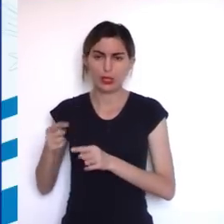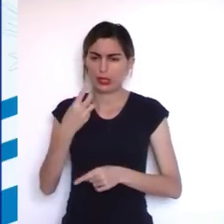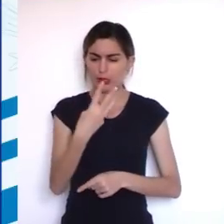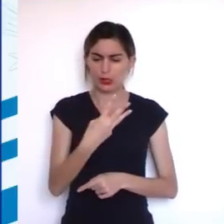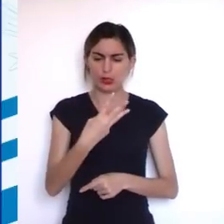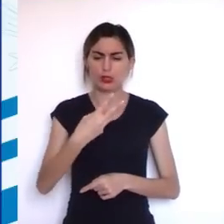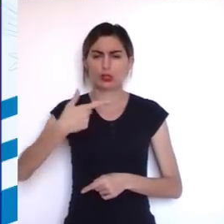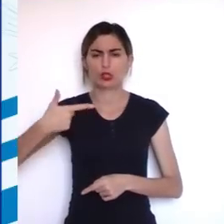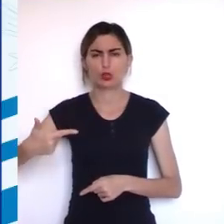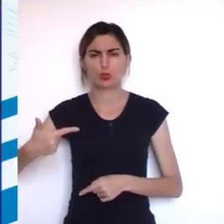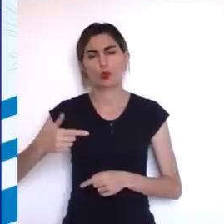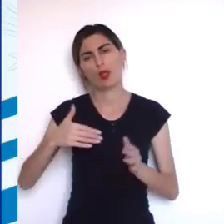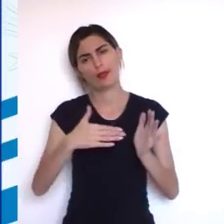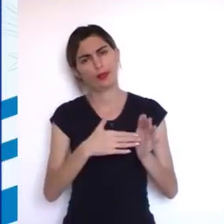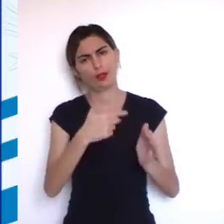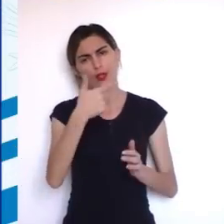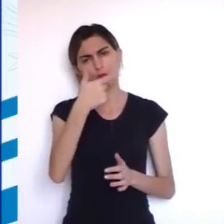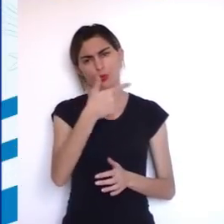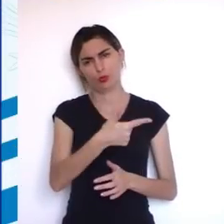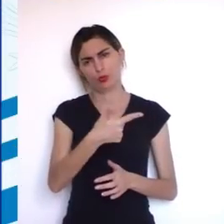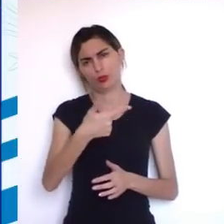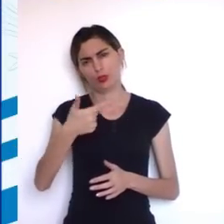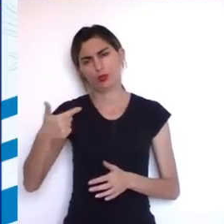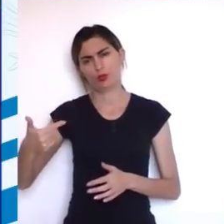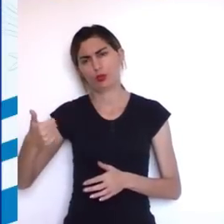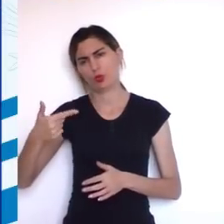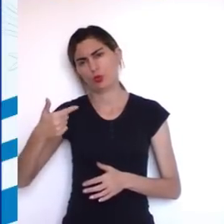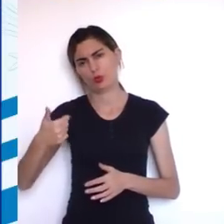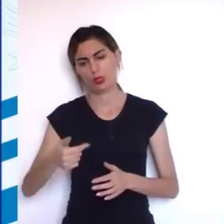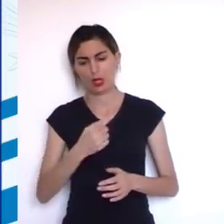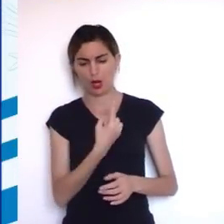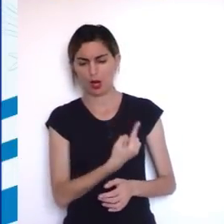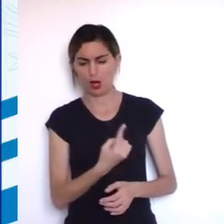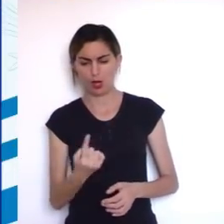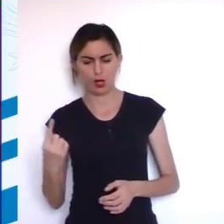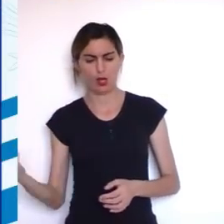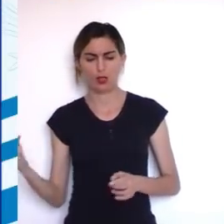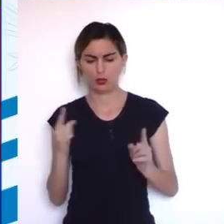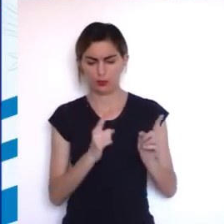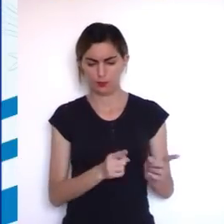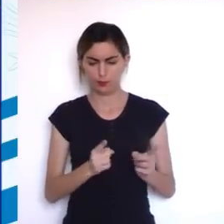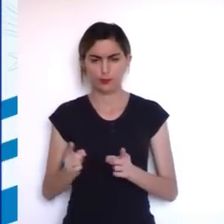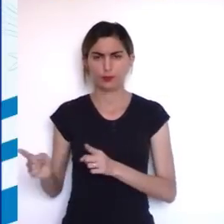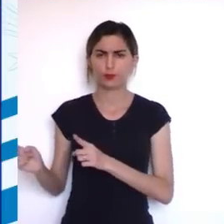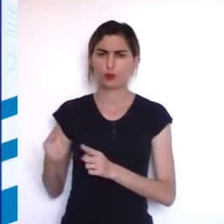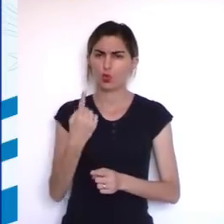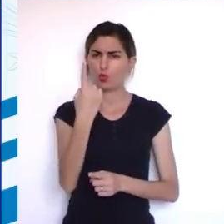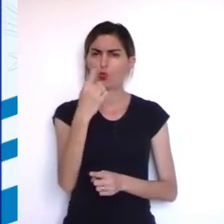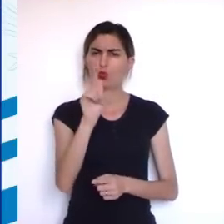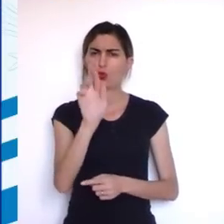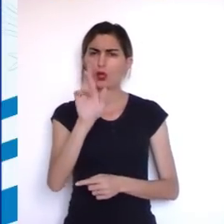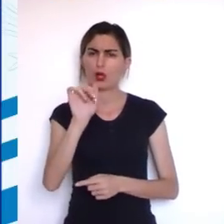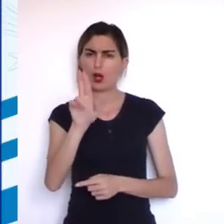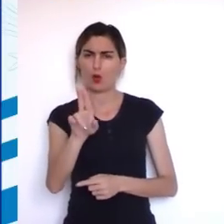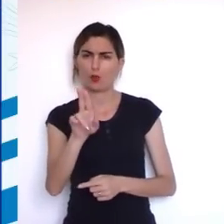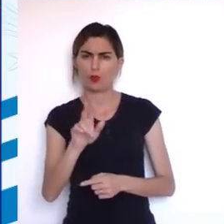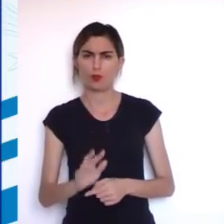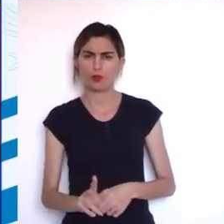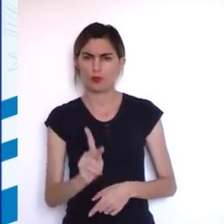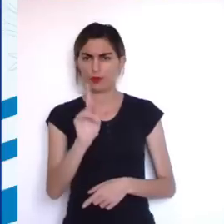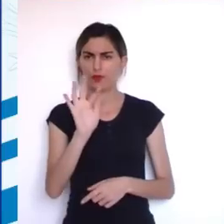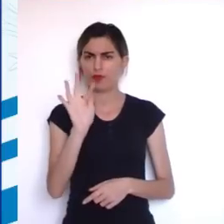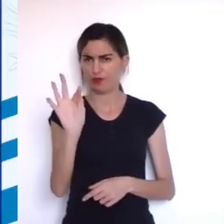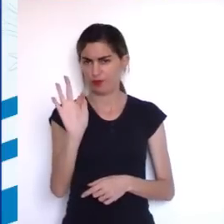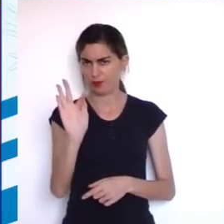de 32 a 212. Cada uma dessas divisões corresponde a 1 grau